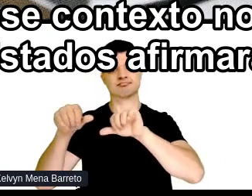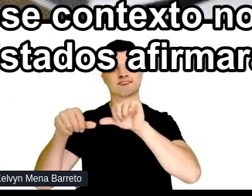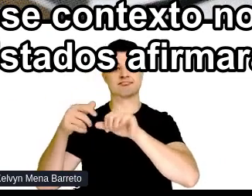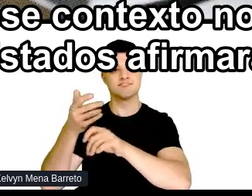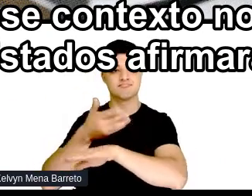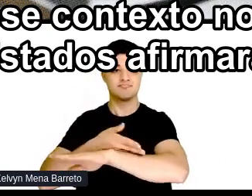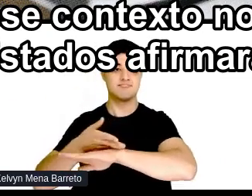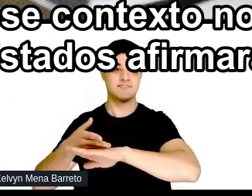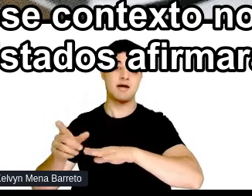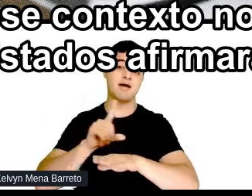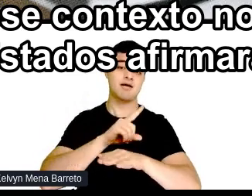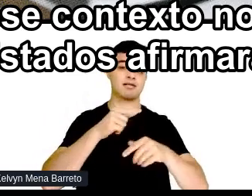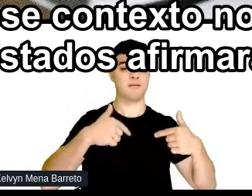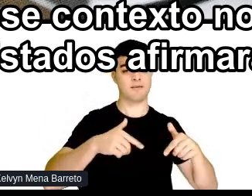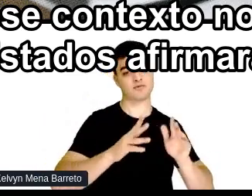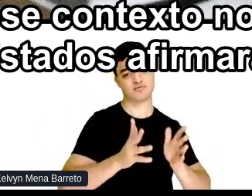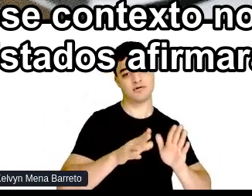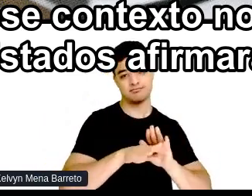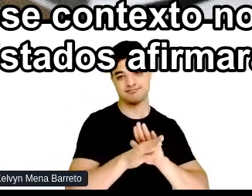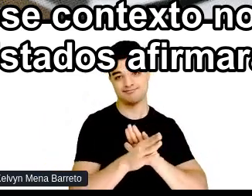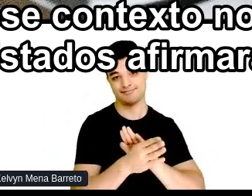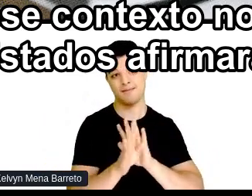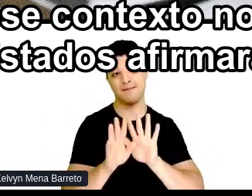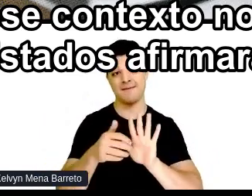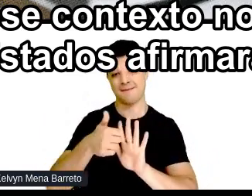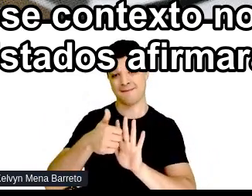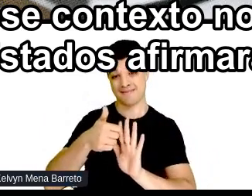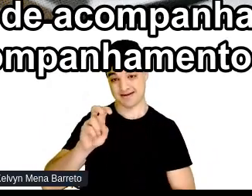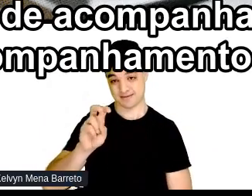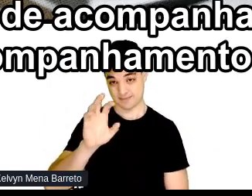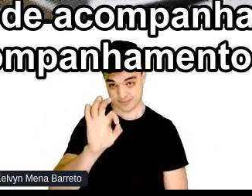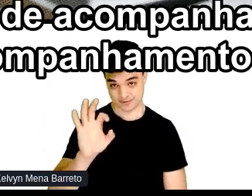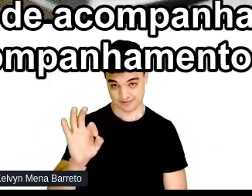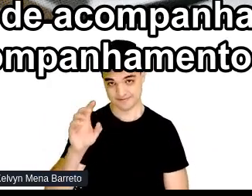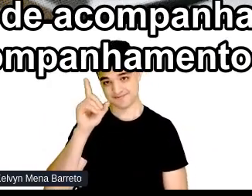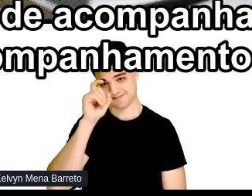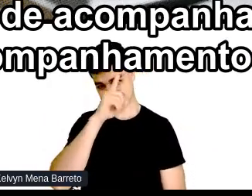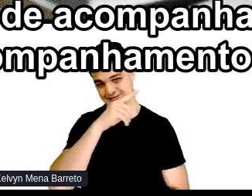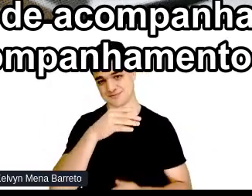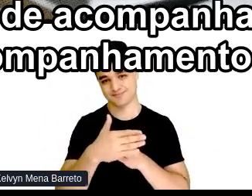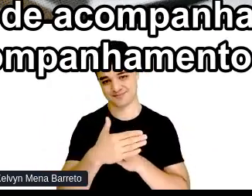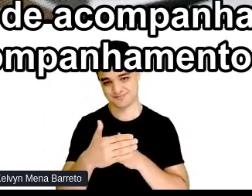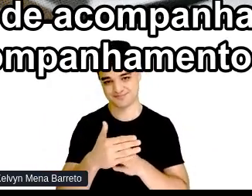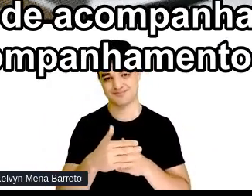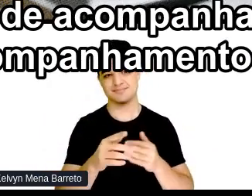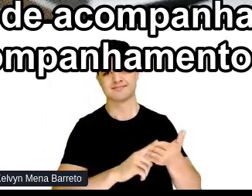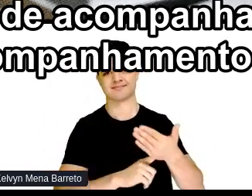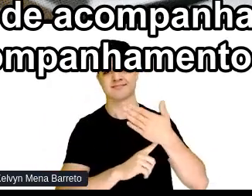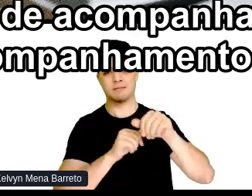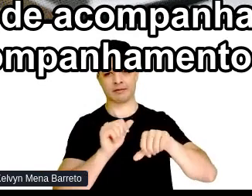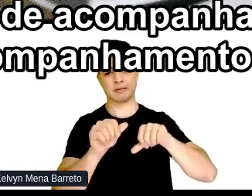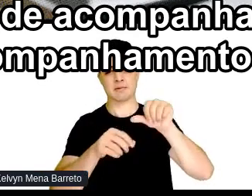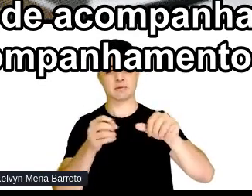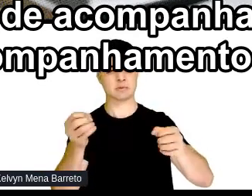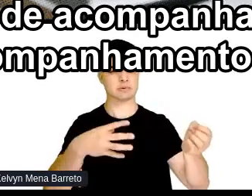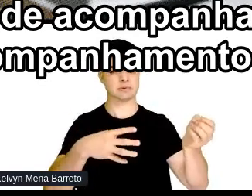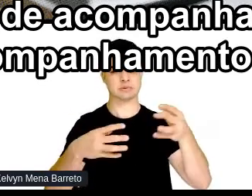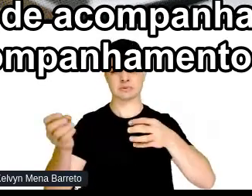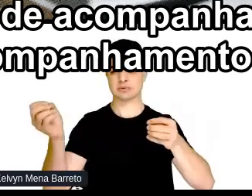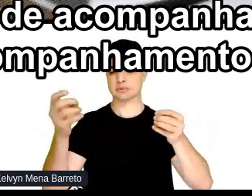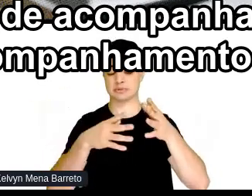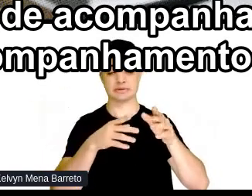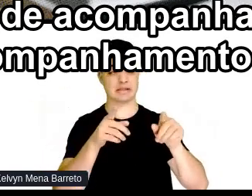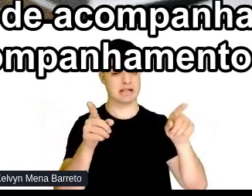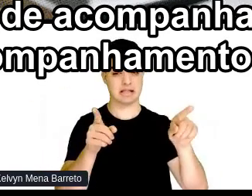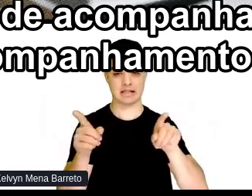entrevistou alguns especialistas nas empresas de aplicativos que eles utilizam, e eles entendem a importância de